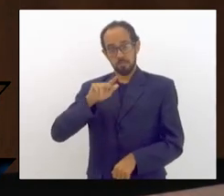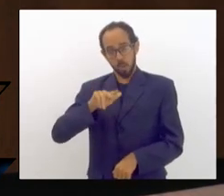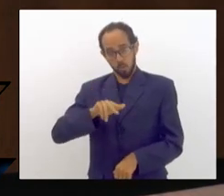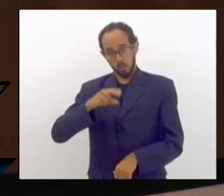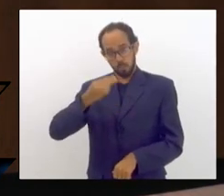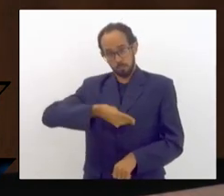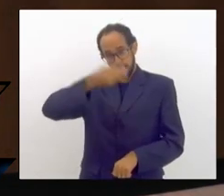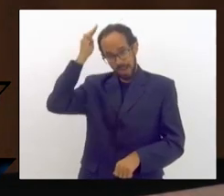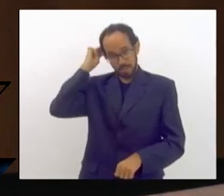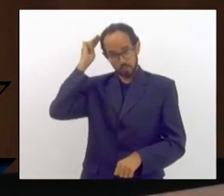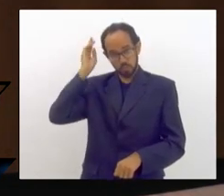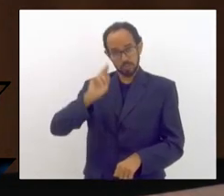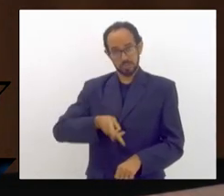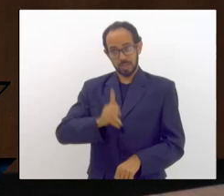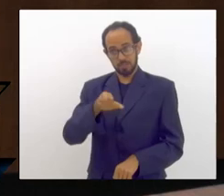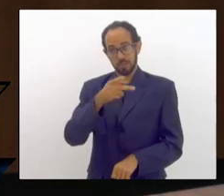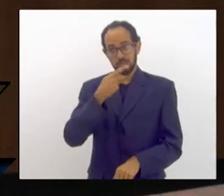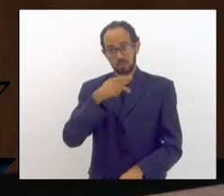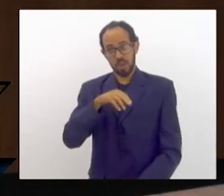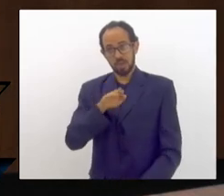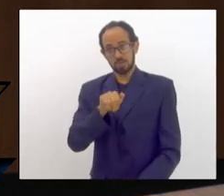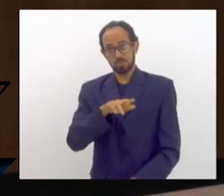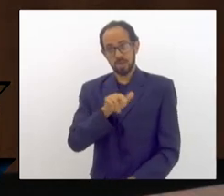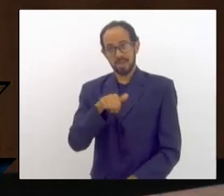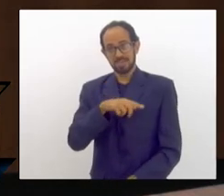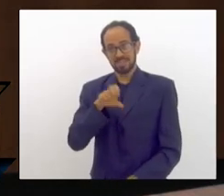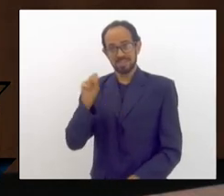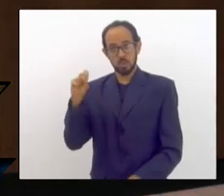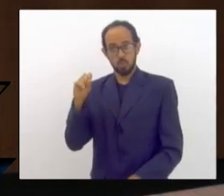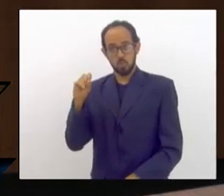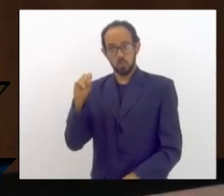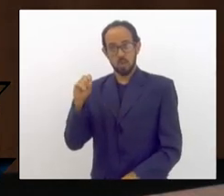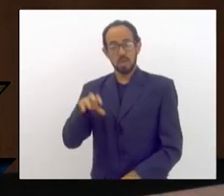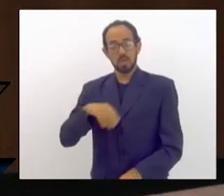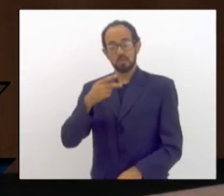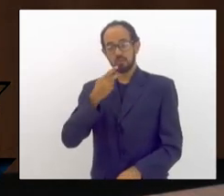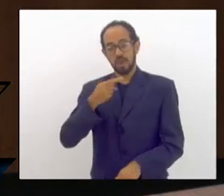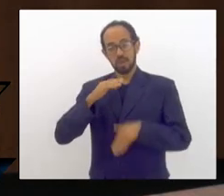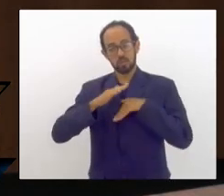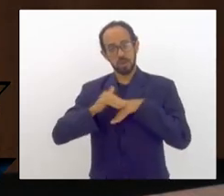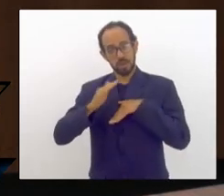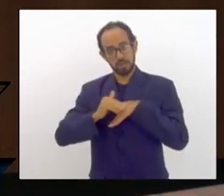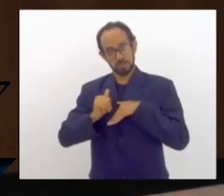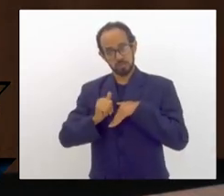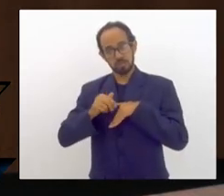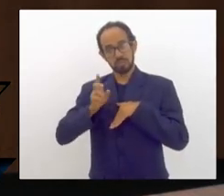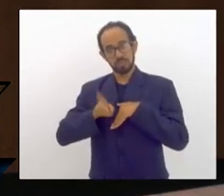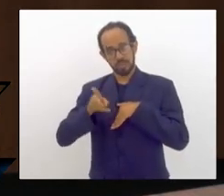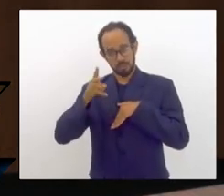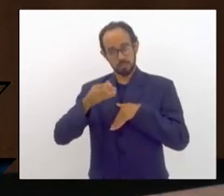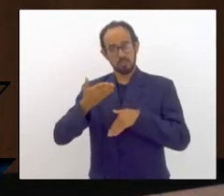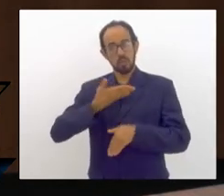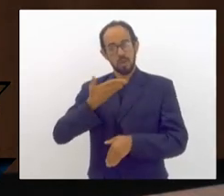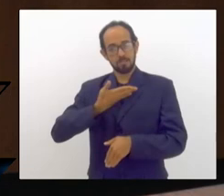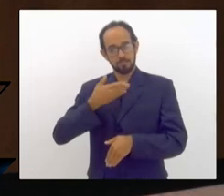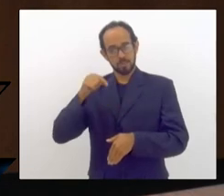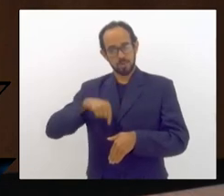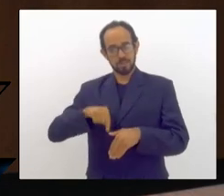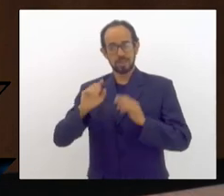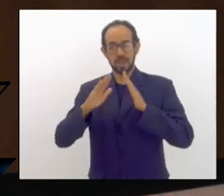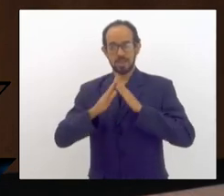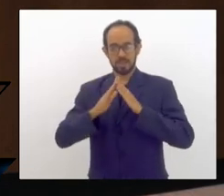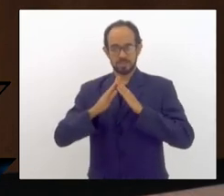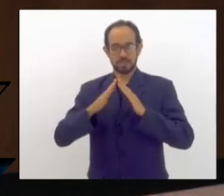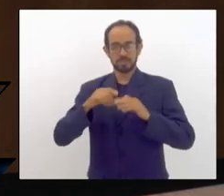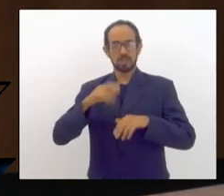que fala de Brasão, fala com carinho, fala com dedicação, fala que sempre teve um grande amigo aqui nessa casa e tenho certeza que para mim